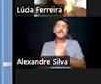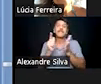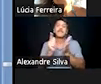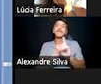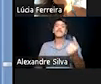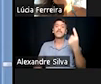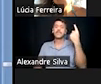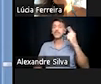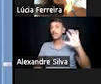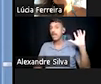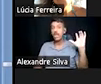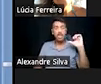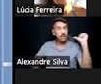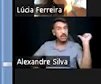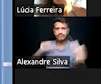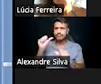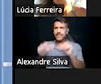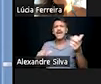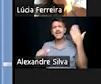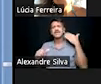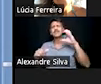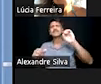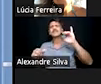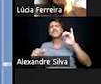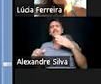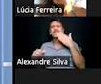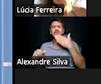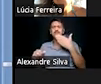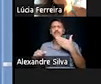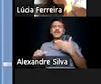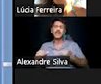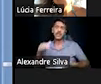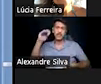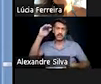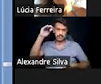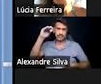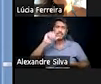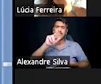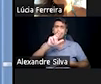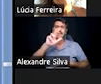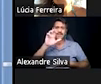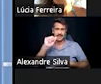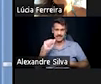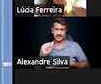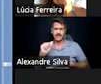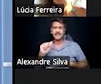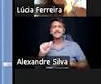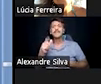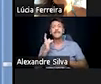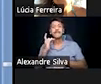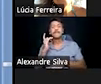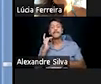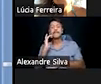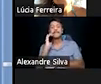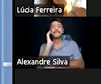uma revolução, porque antes o cimento era colocado em barricas de madeira, como